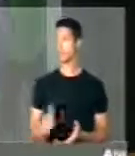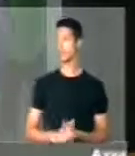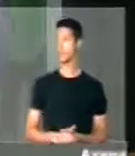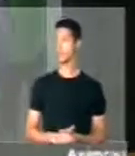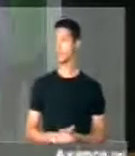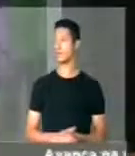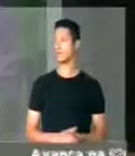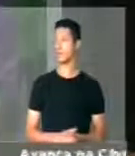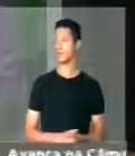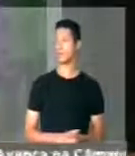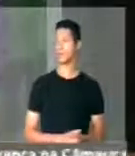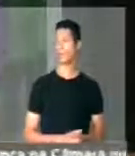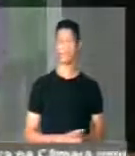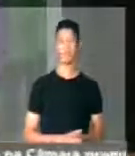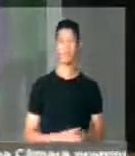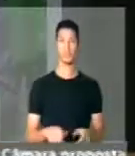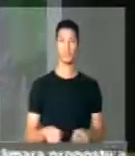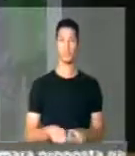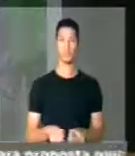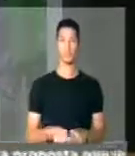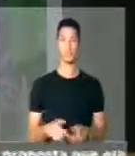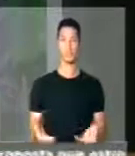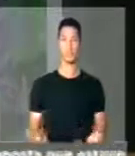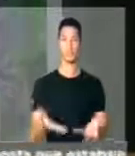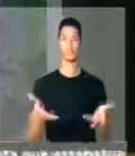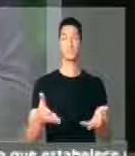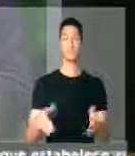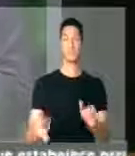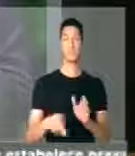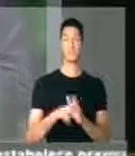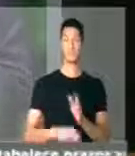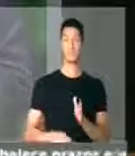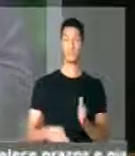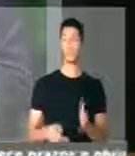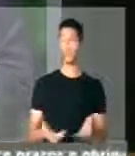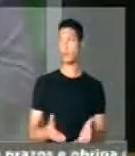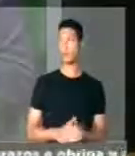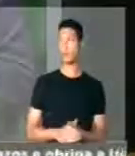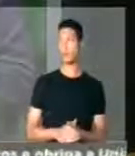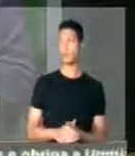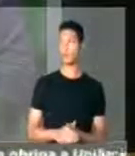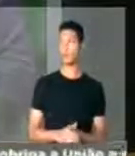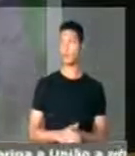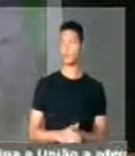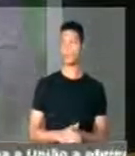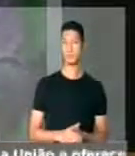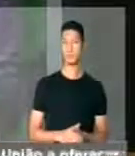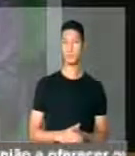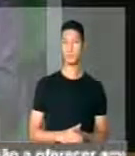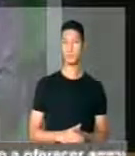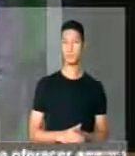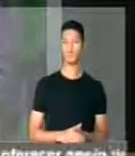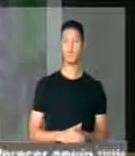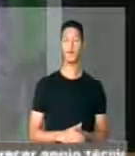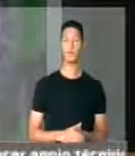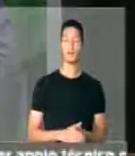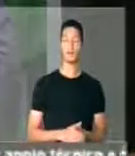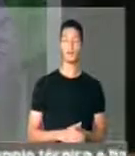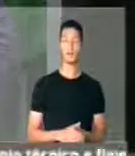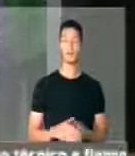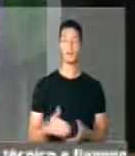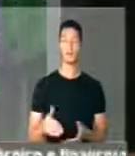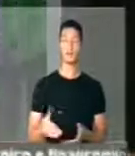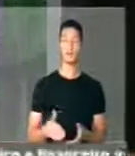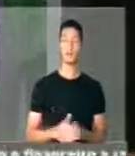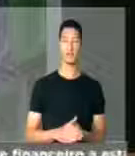essa memória que meu pai nos passava. E tive a oportunidade de conviver com a Arraes, como